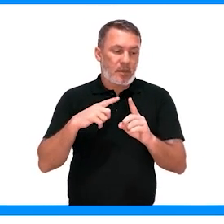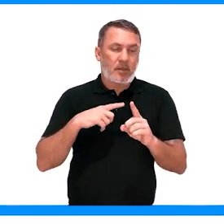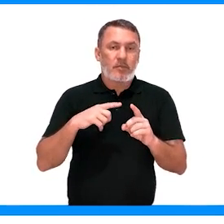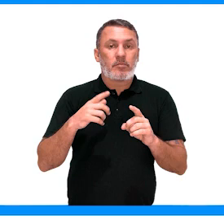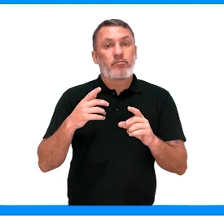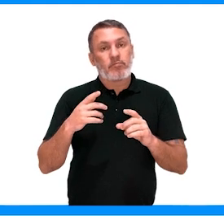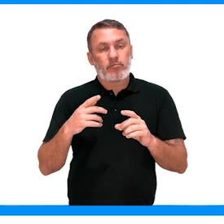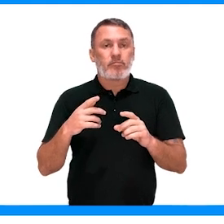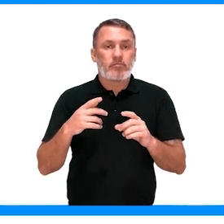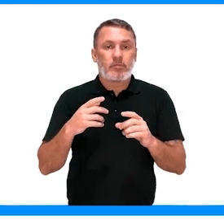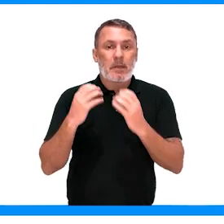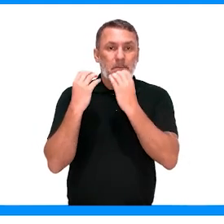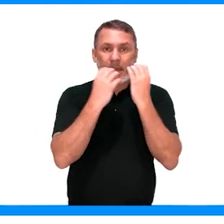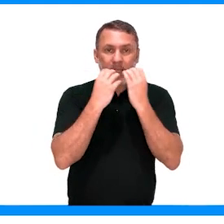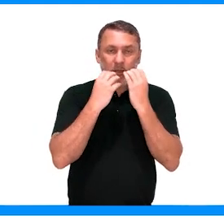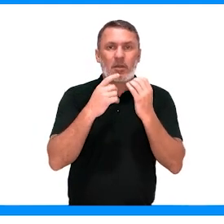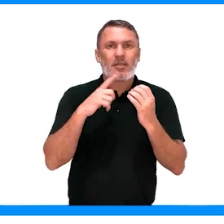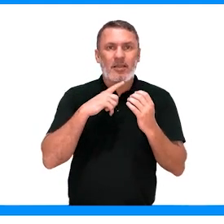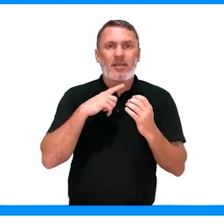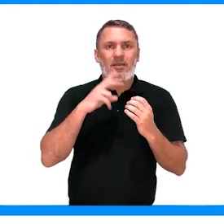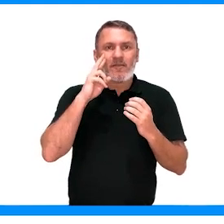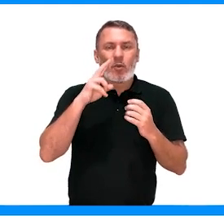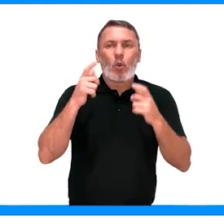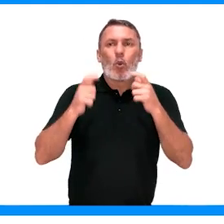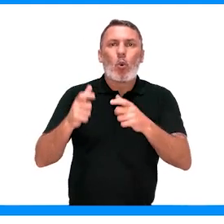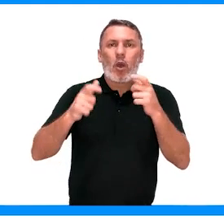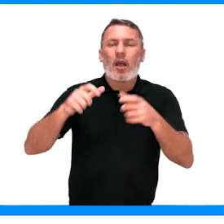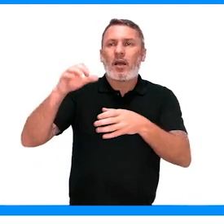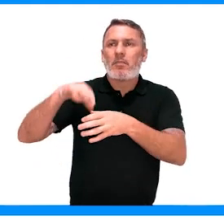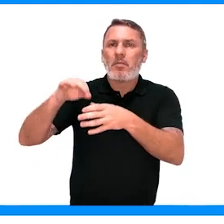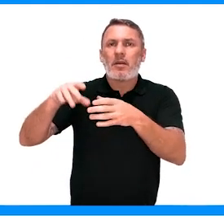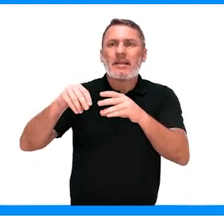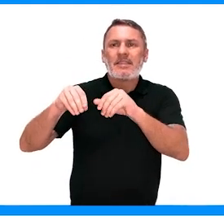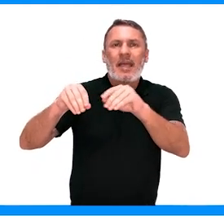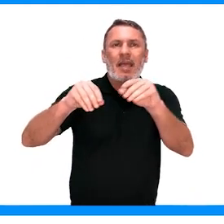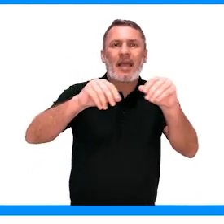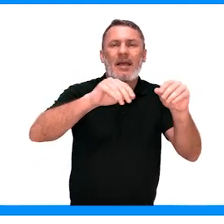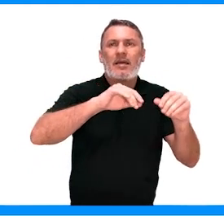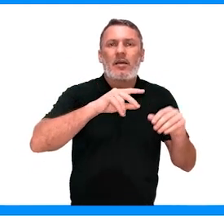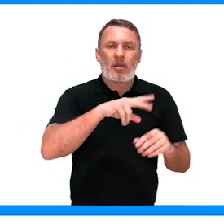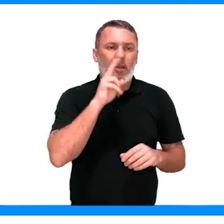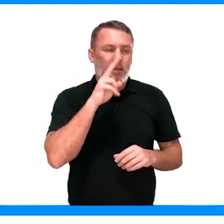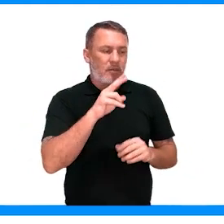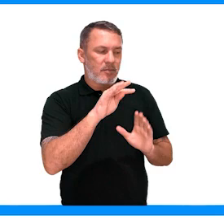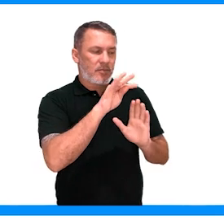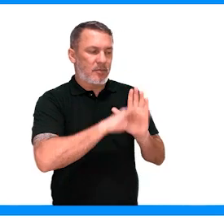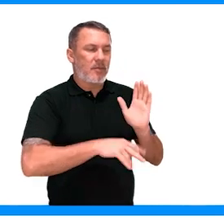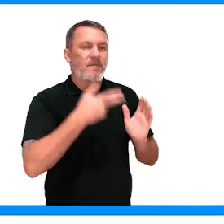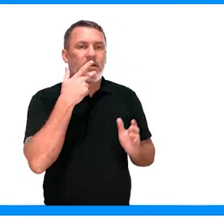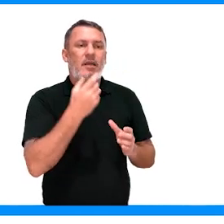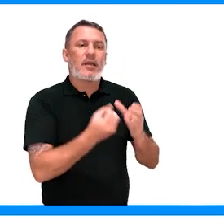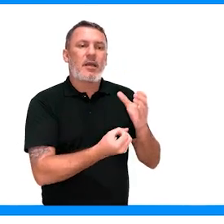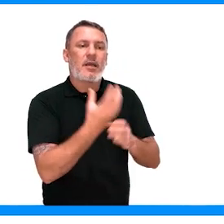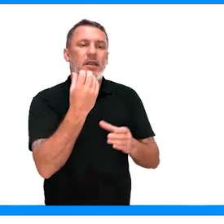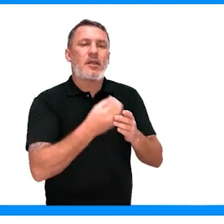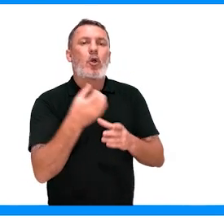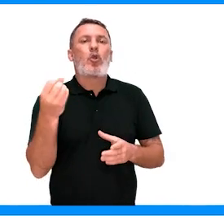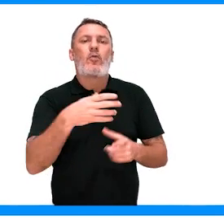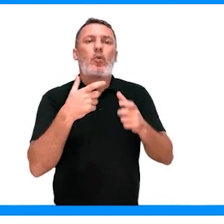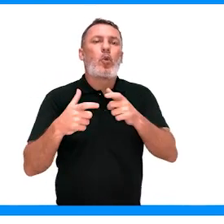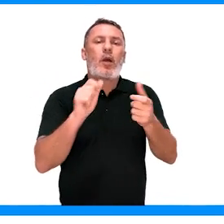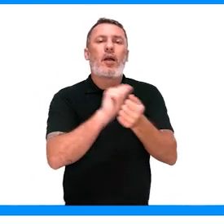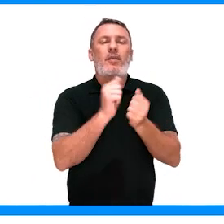a diversos solos? Eu acho que foi isso aí que aconteceu, hein? Foi isso que eles fizeram, a criação de novas